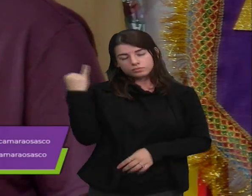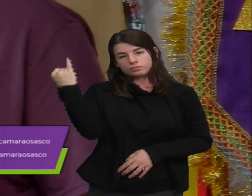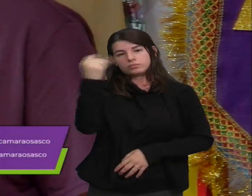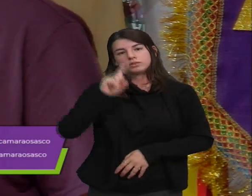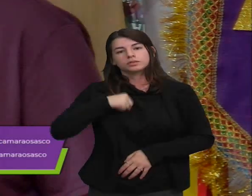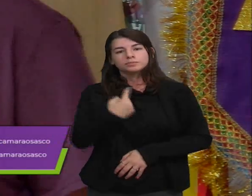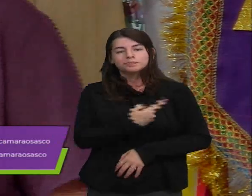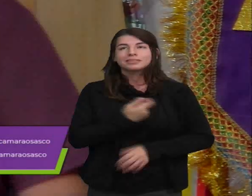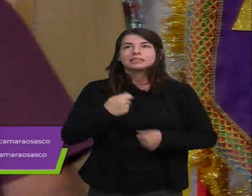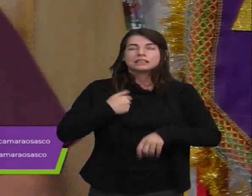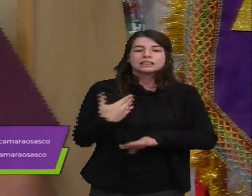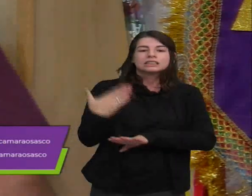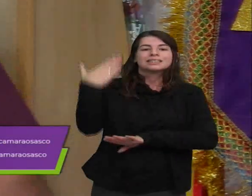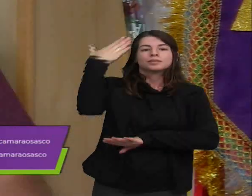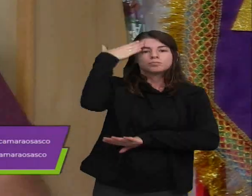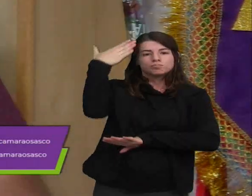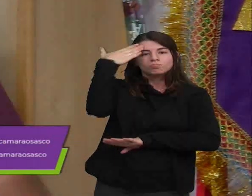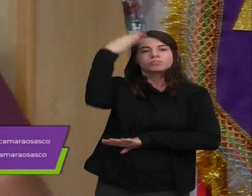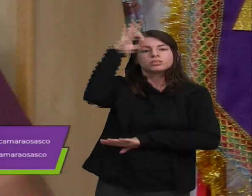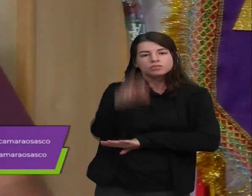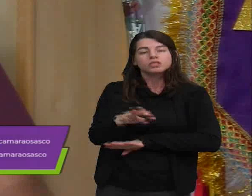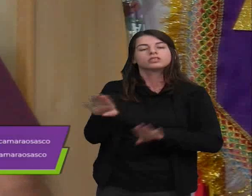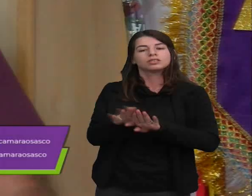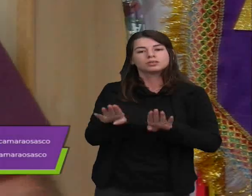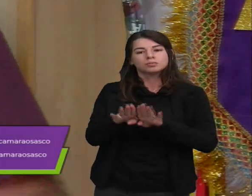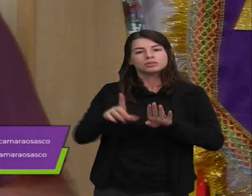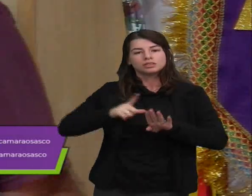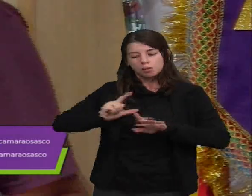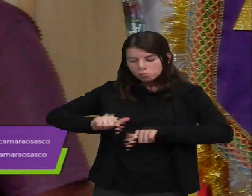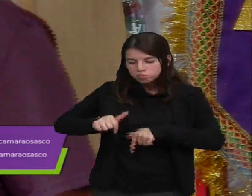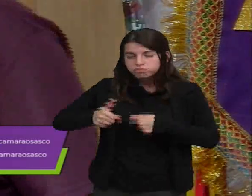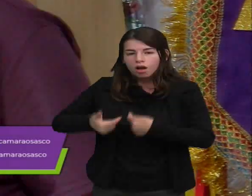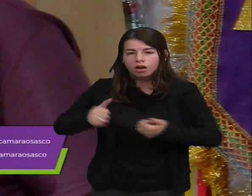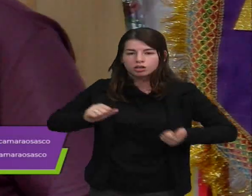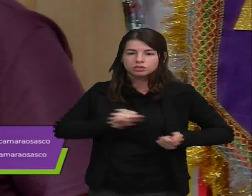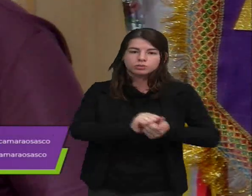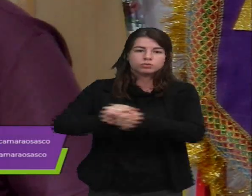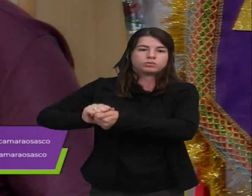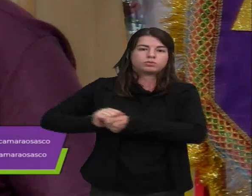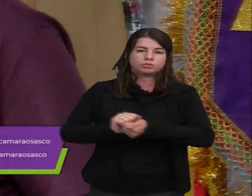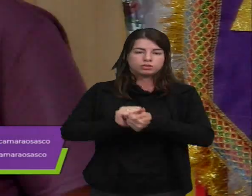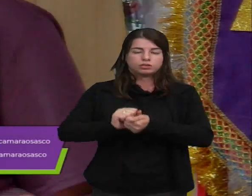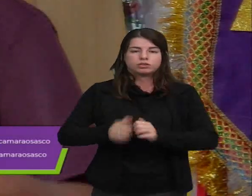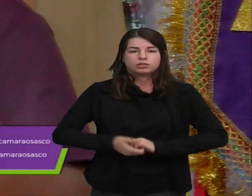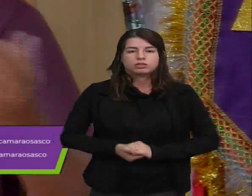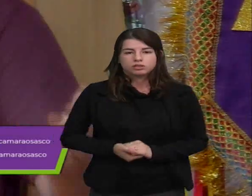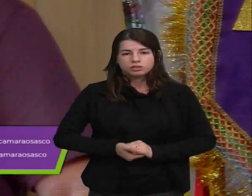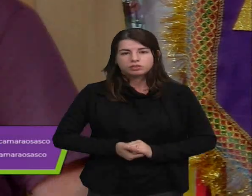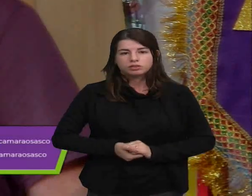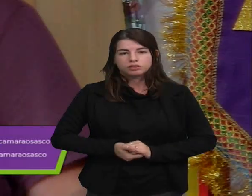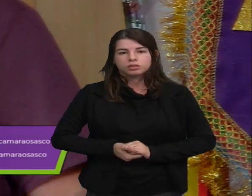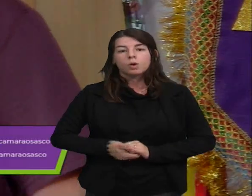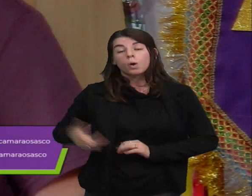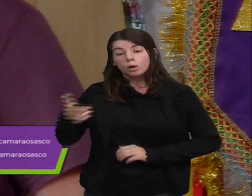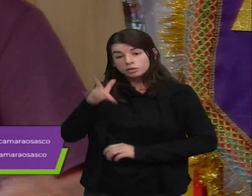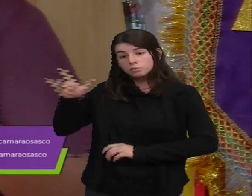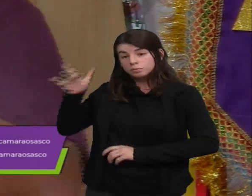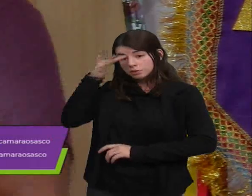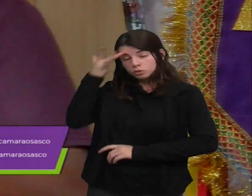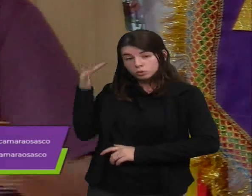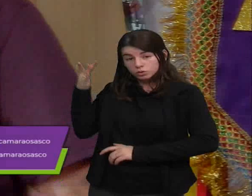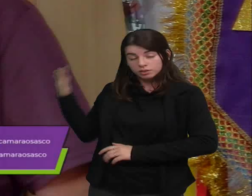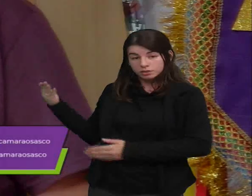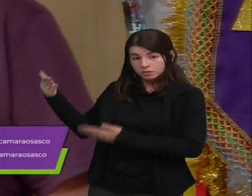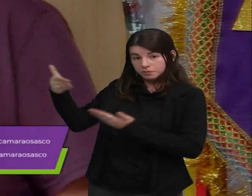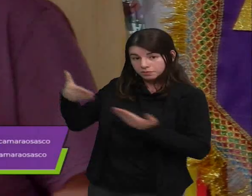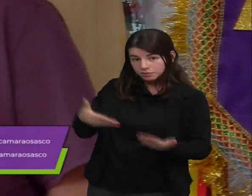se conscientize e que abraça essa luta como já foi dito aqui por outros que me antecederam pelo próprio